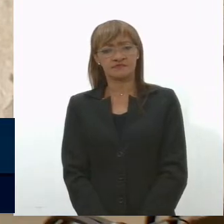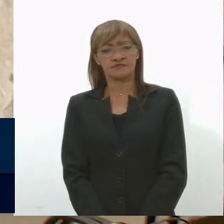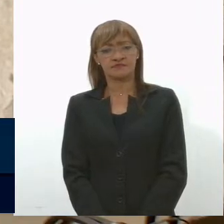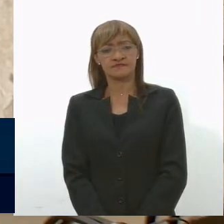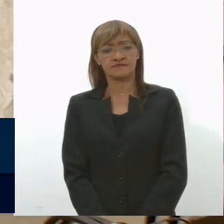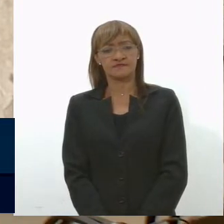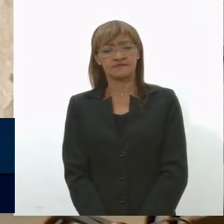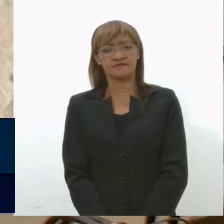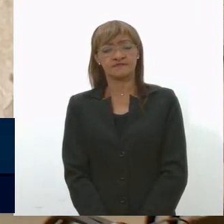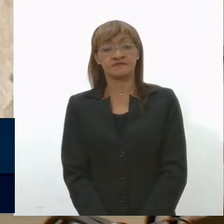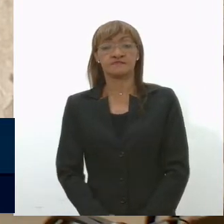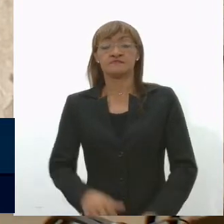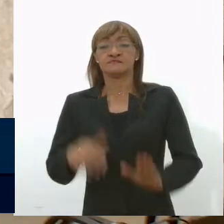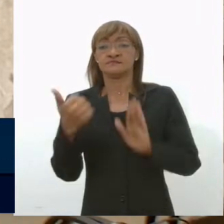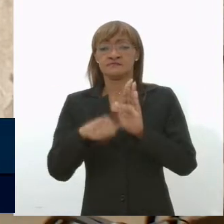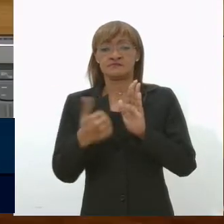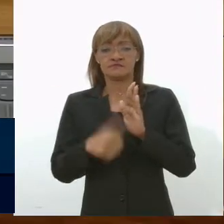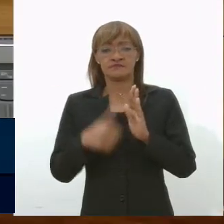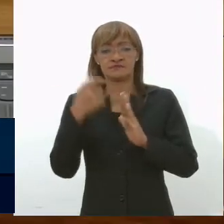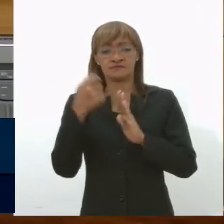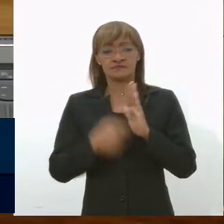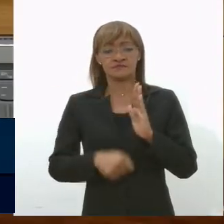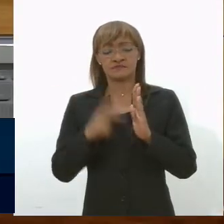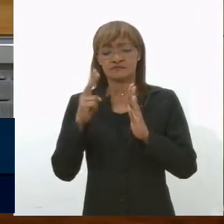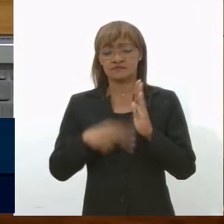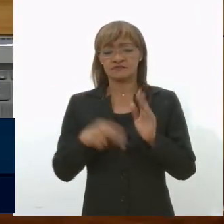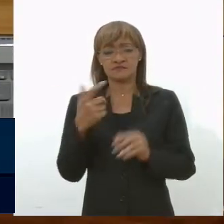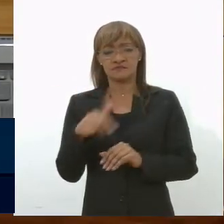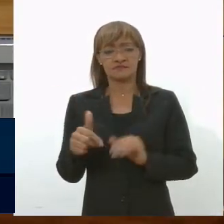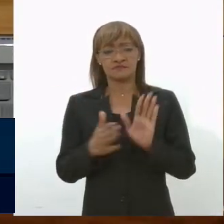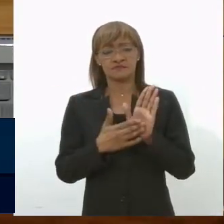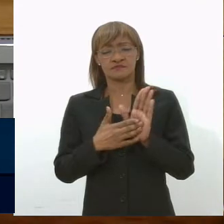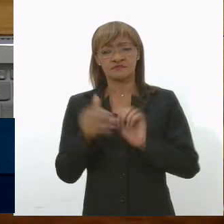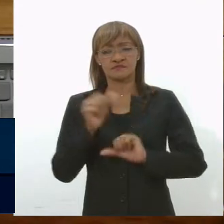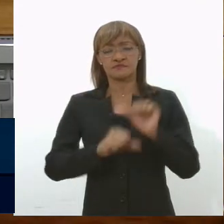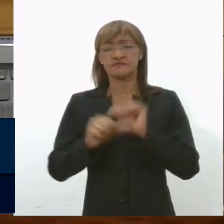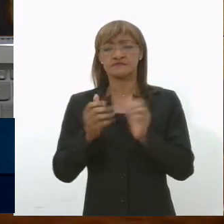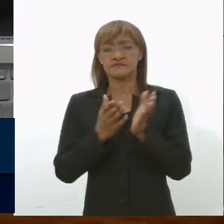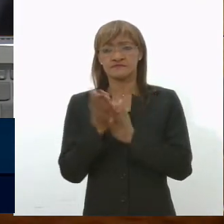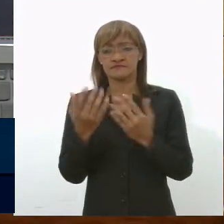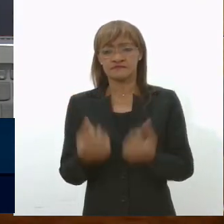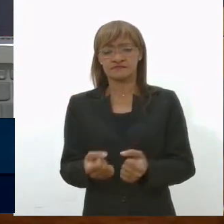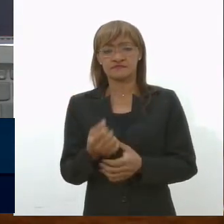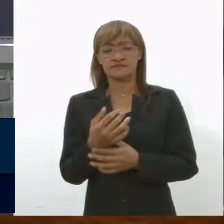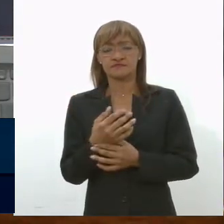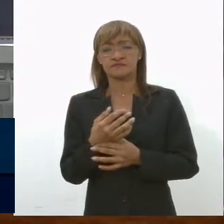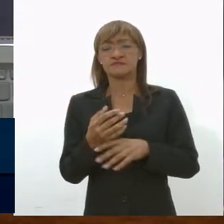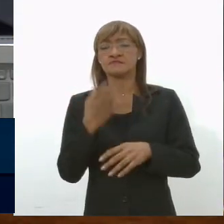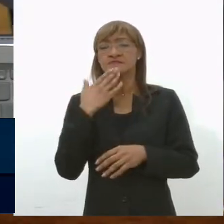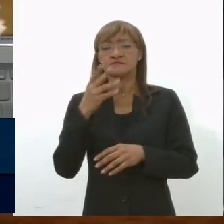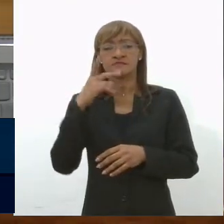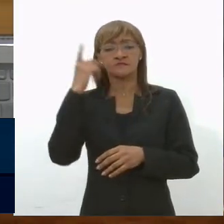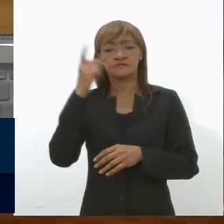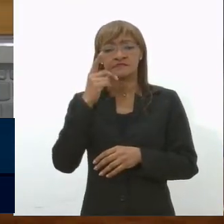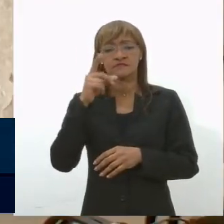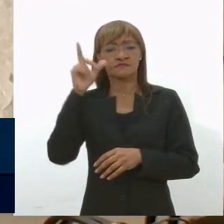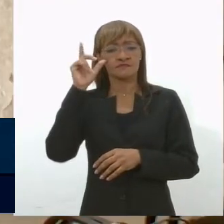Em apreciação às atas lidas, não havendo proposta de alteração, declaro aprovada. Solicito o deputado Luciano Pimentel que faça a leitura do